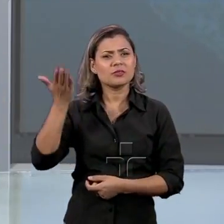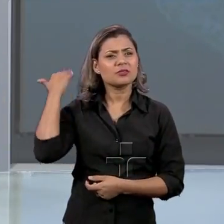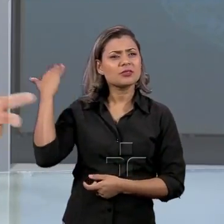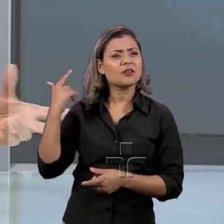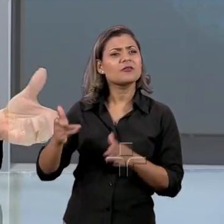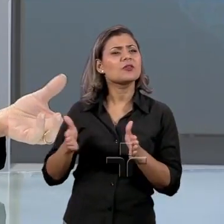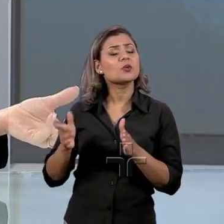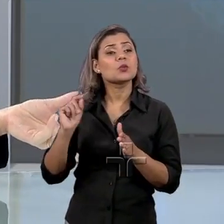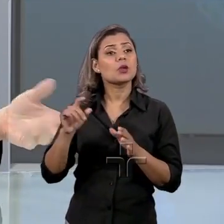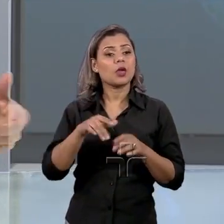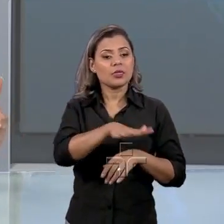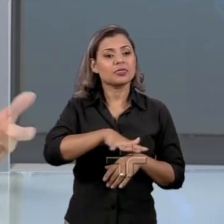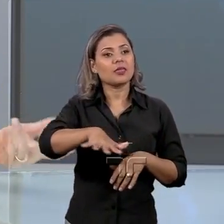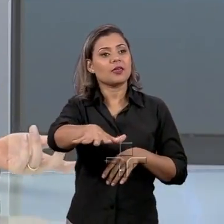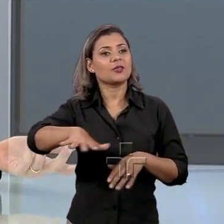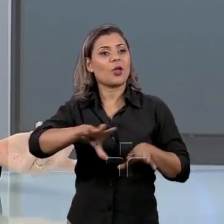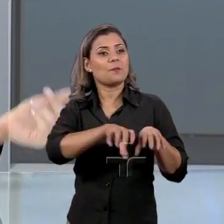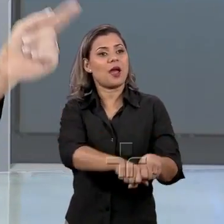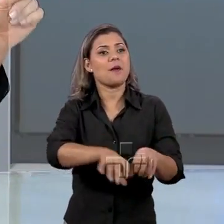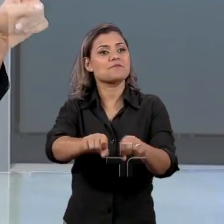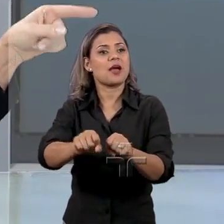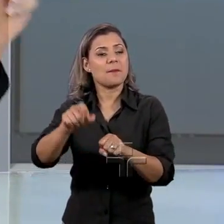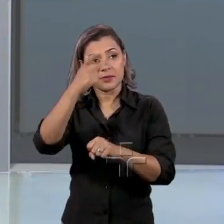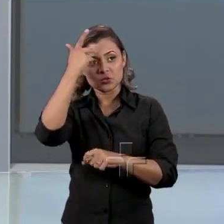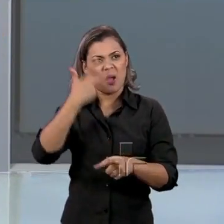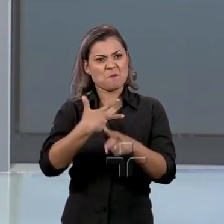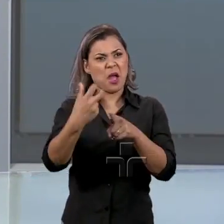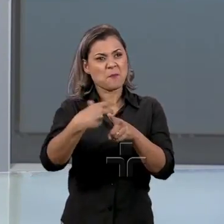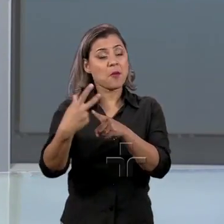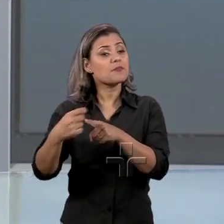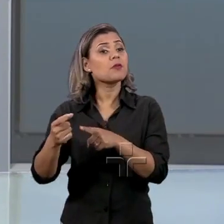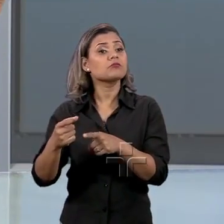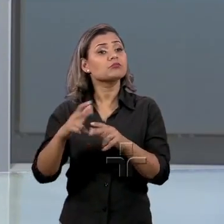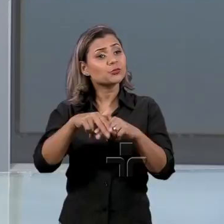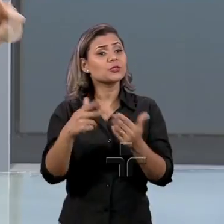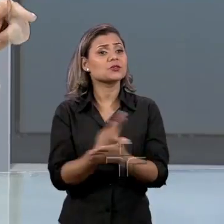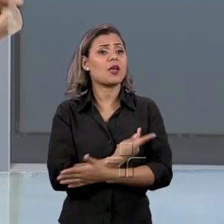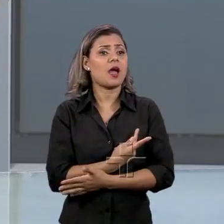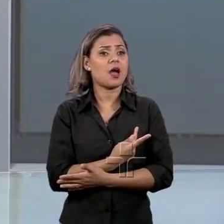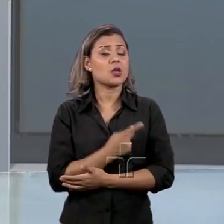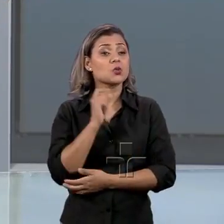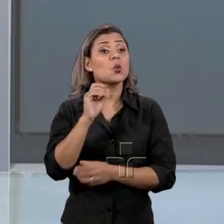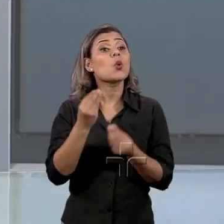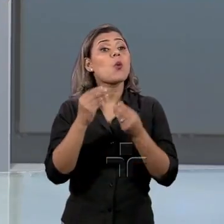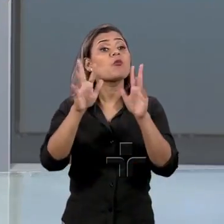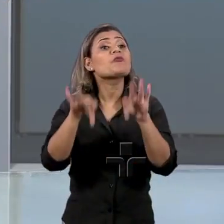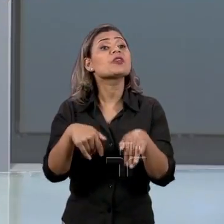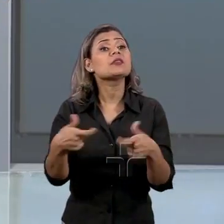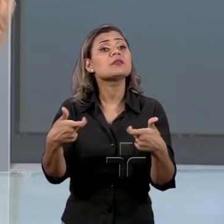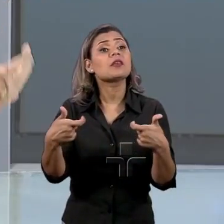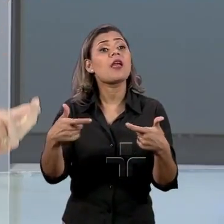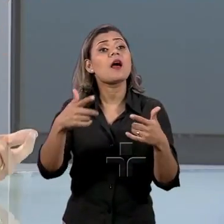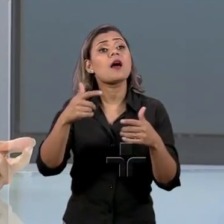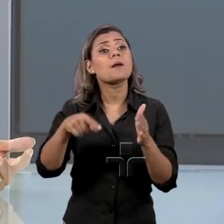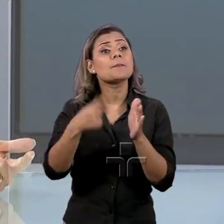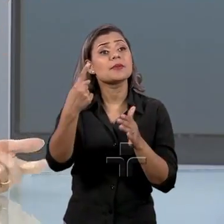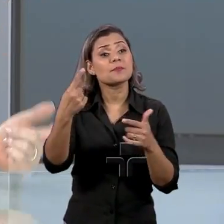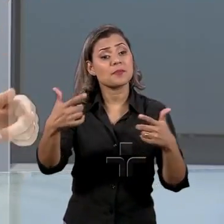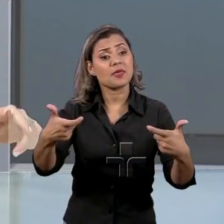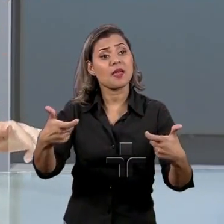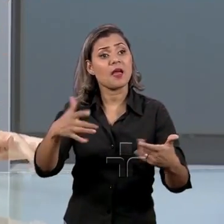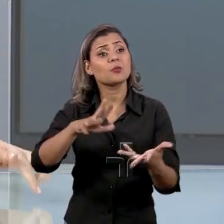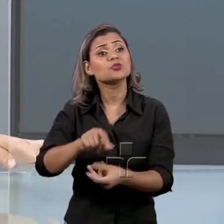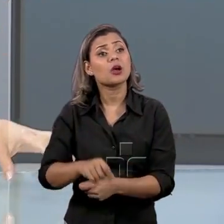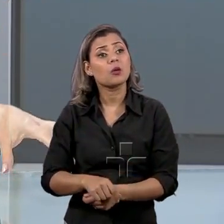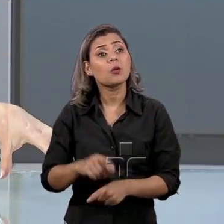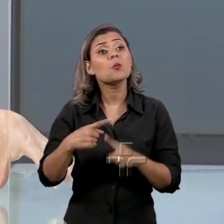tratou dos territórios dos vencidos. E foi esse o grande erro. Como que se terminou a Primeira Guerra Mundial? Porque se terminou muito mal, se